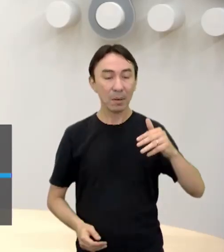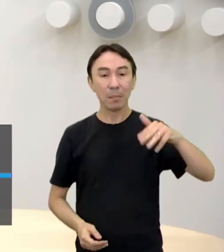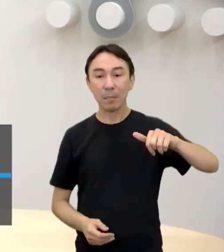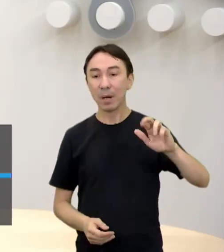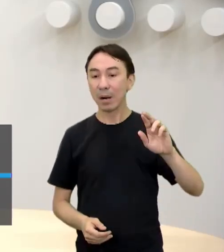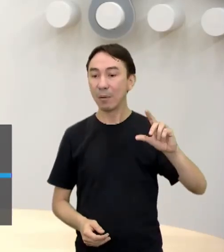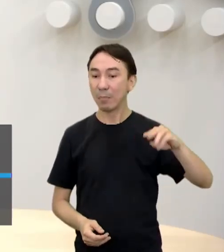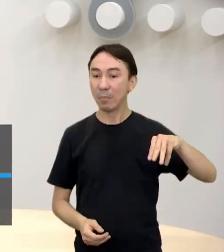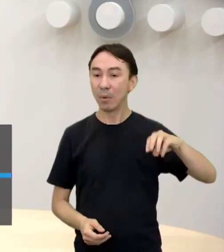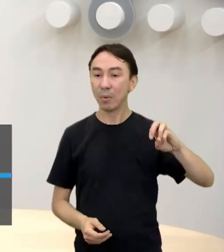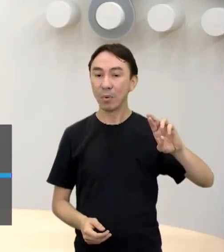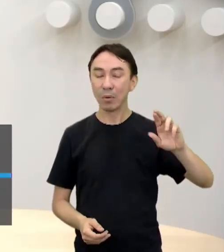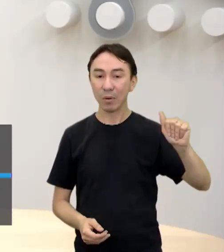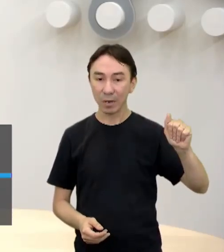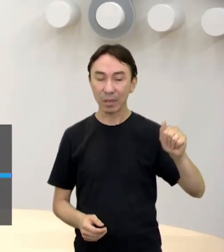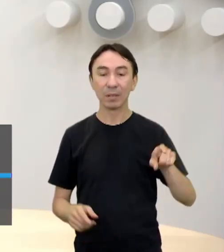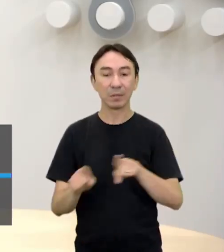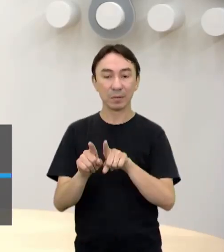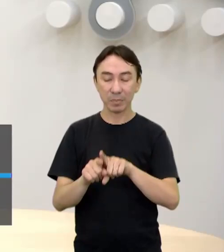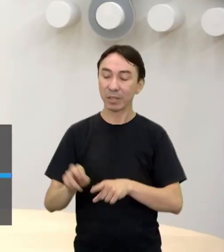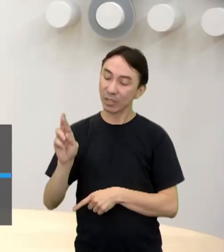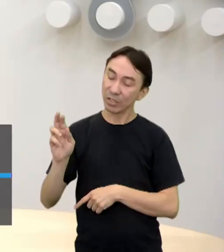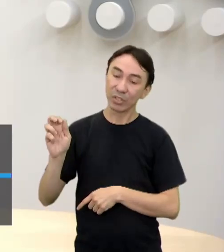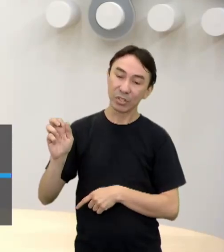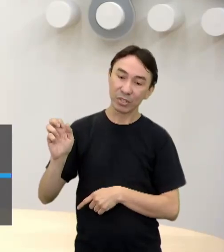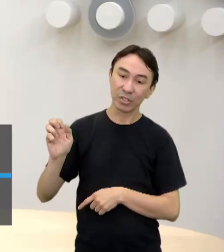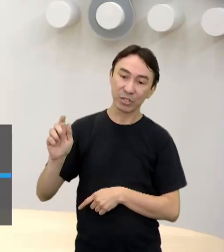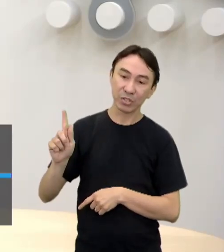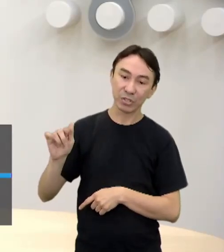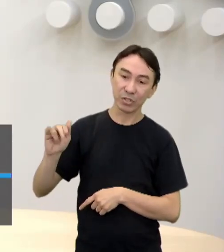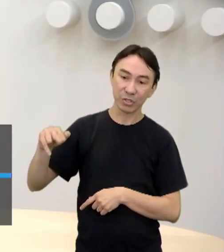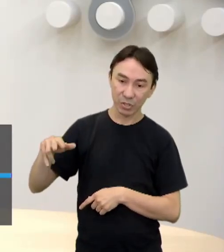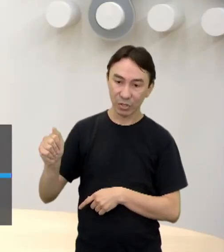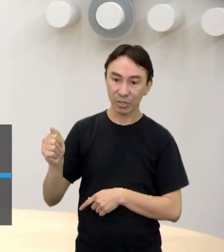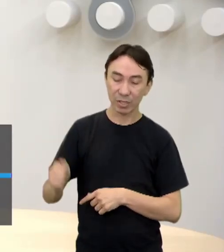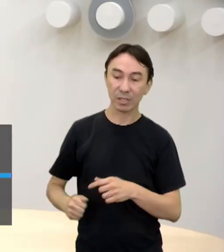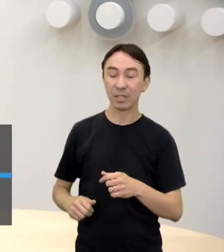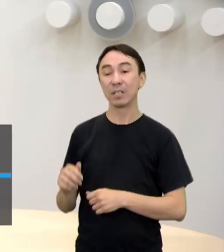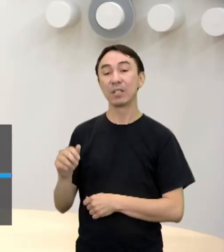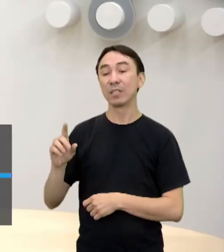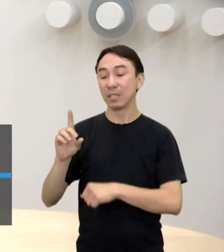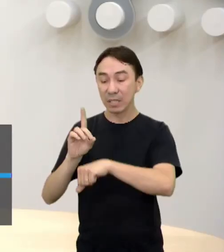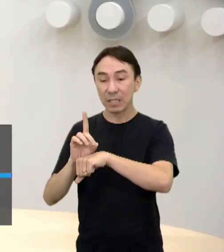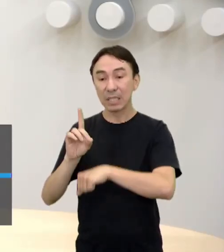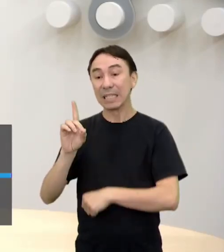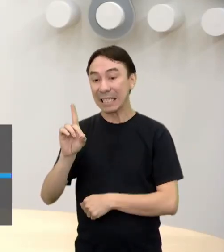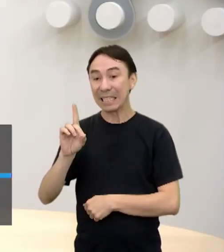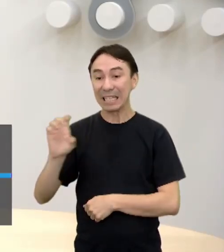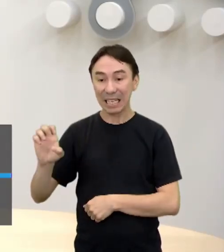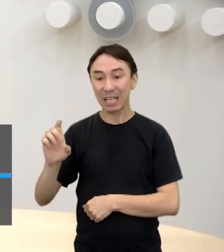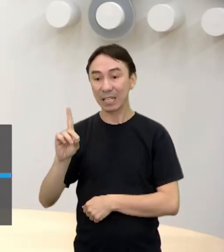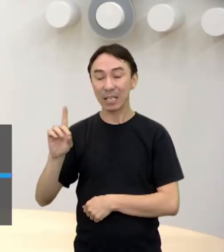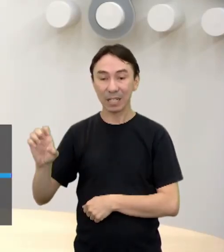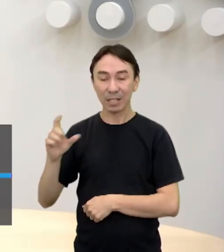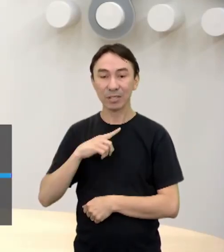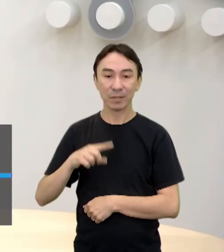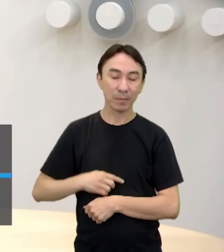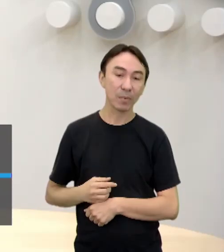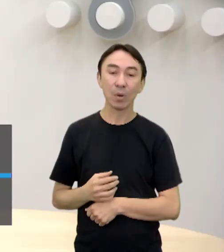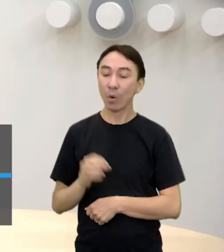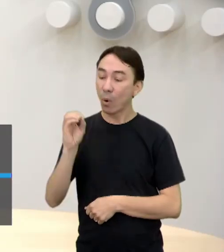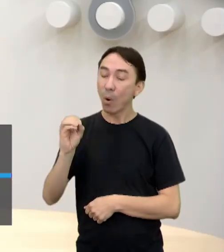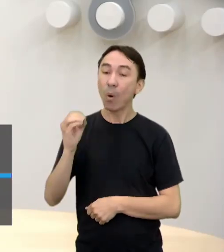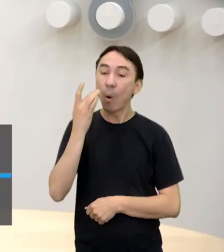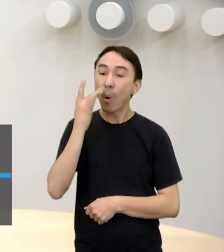Regina Xavier, bom dia, equipe do CMSP, PCNP de Matemática, lá da diretoria de Ourinhos, presente acompanhando as